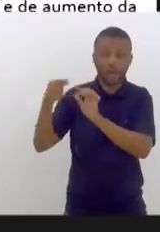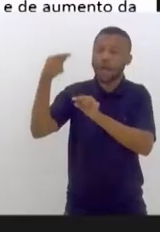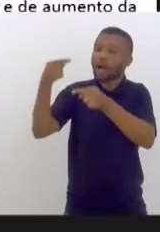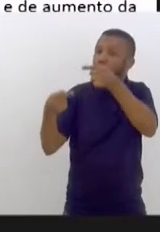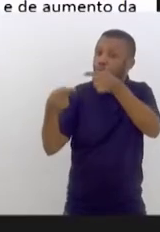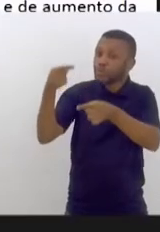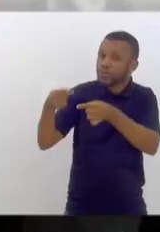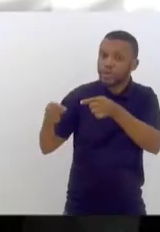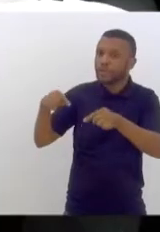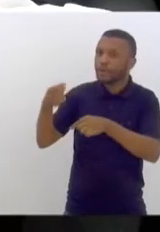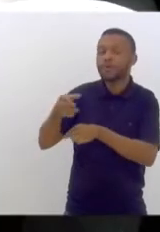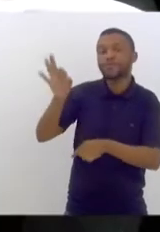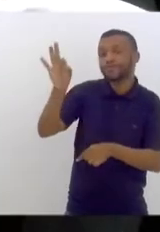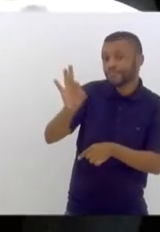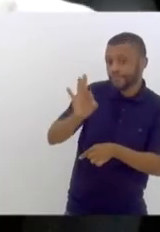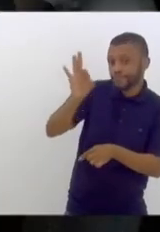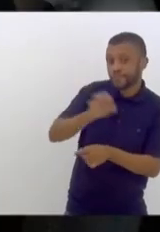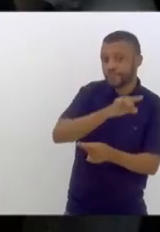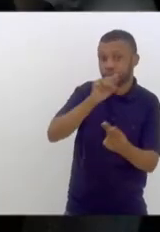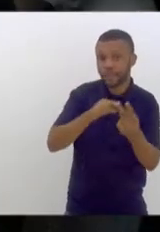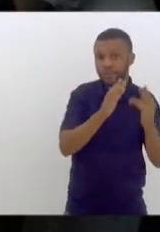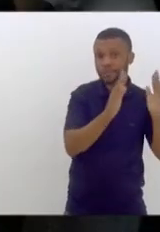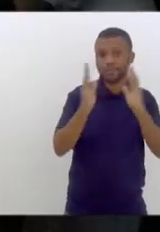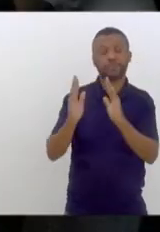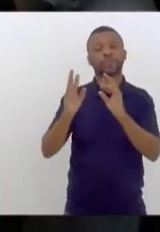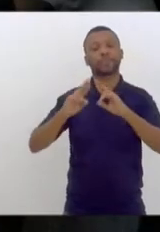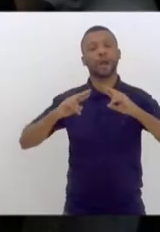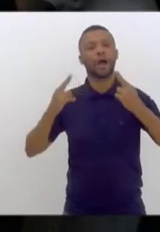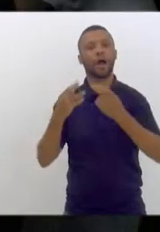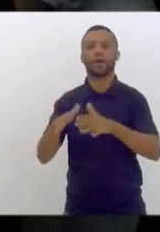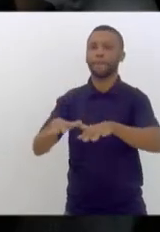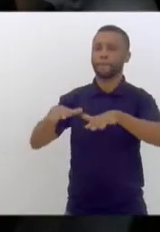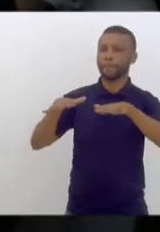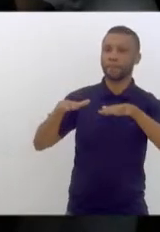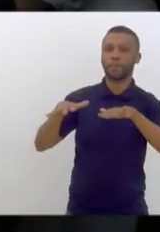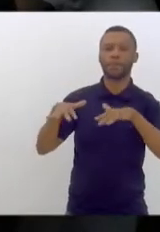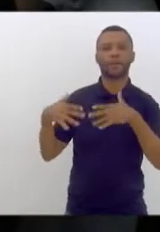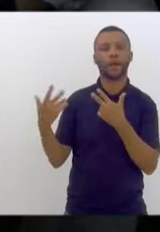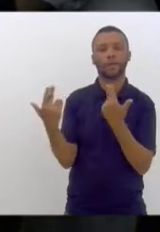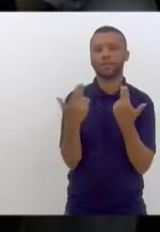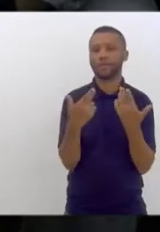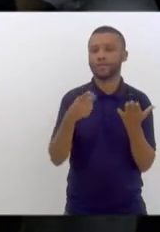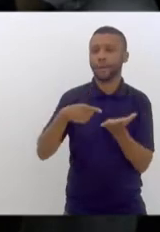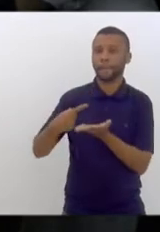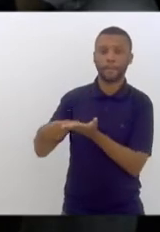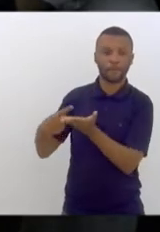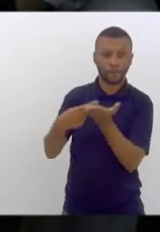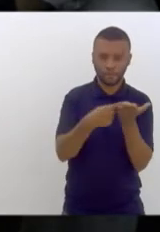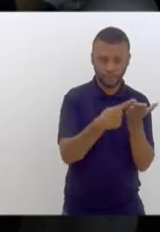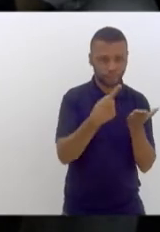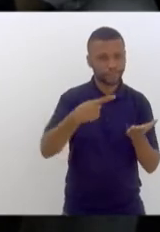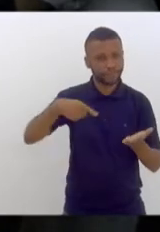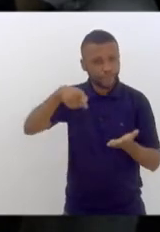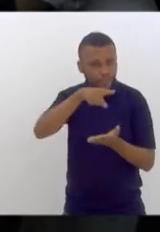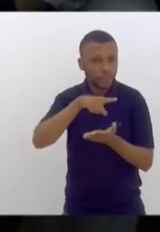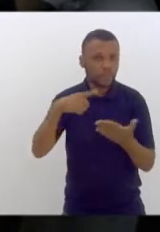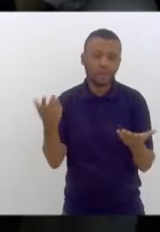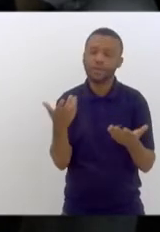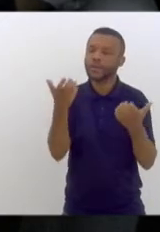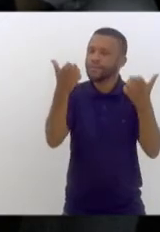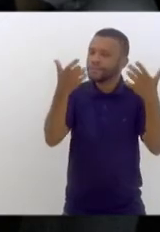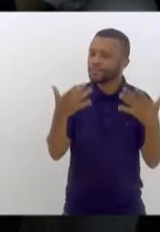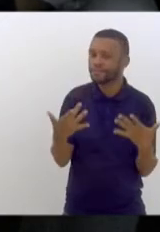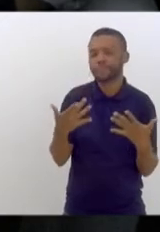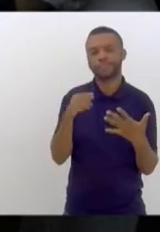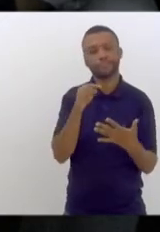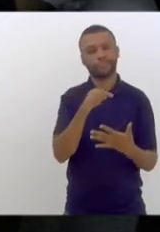os indicadores na segunda parte da audiência, conforme está combinado aqui. Então, isso é que eu gostaria de